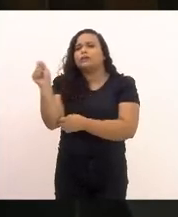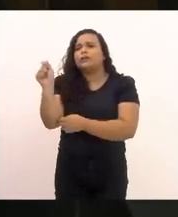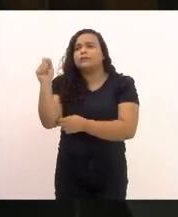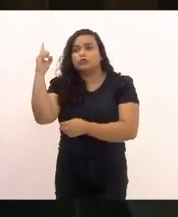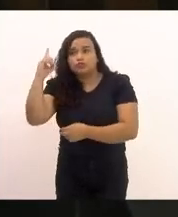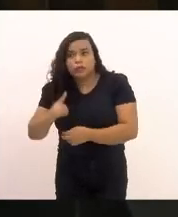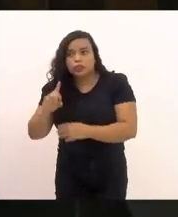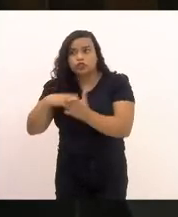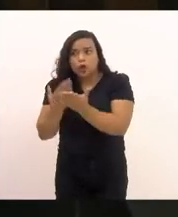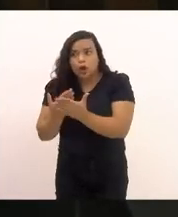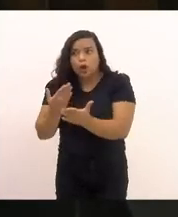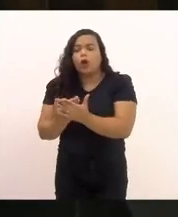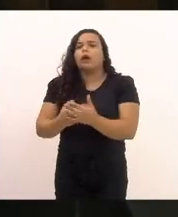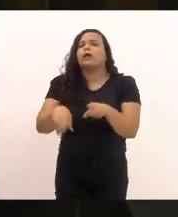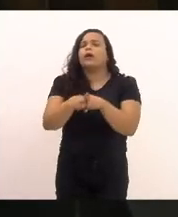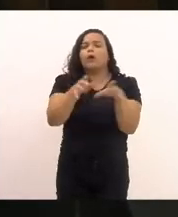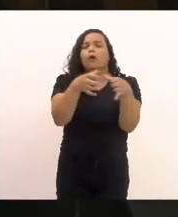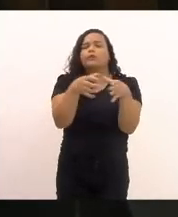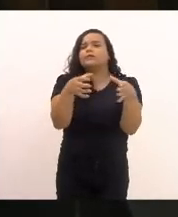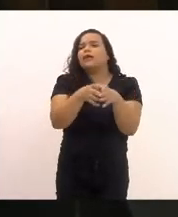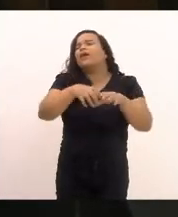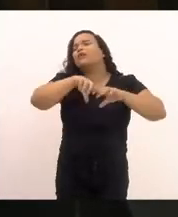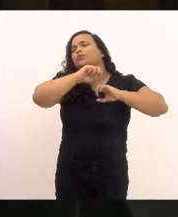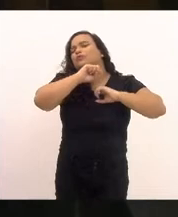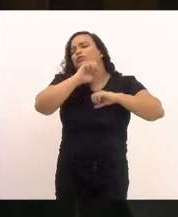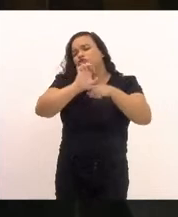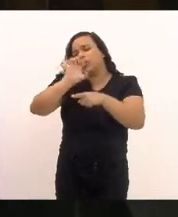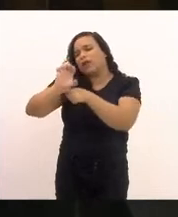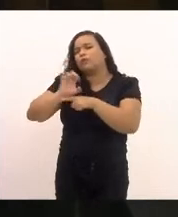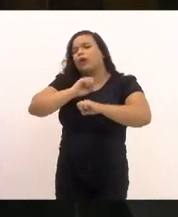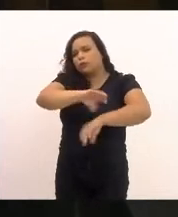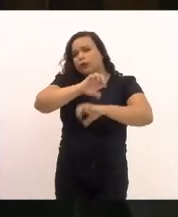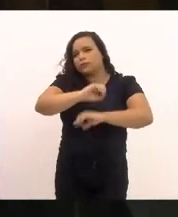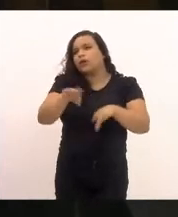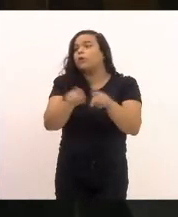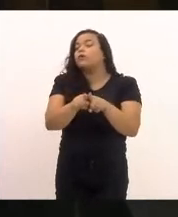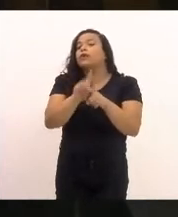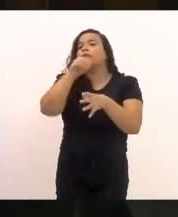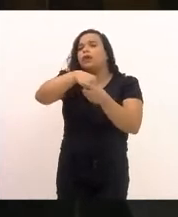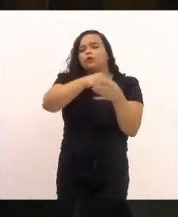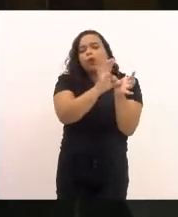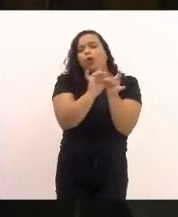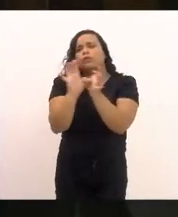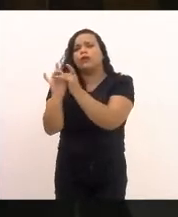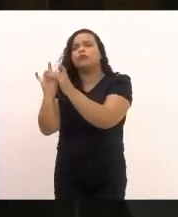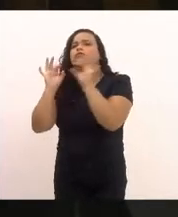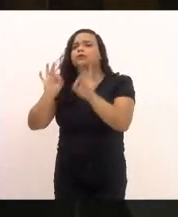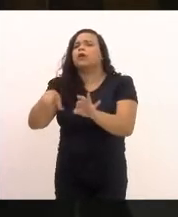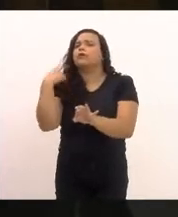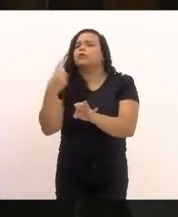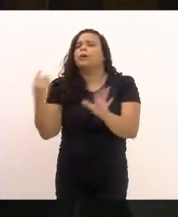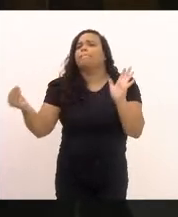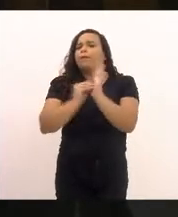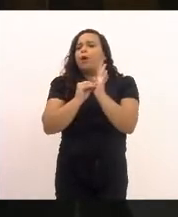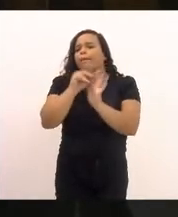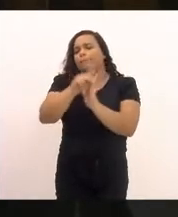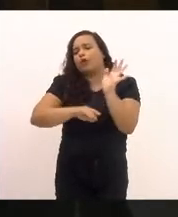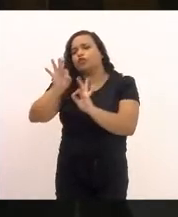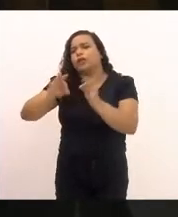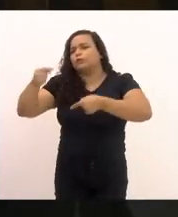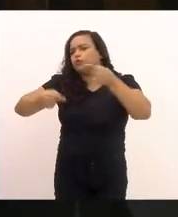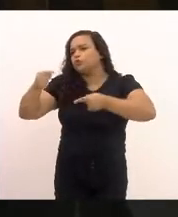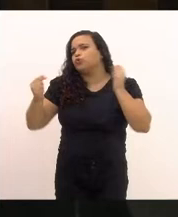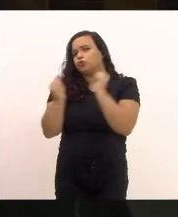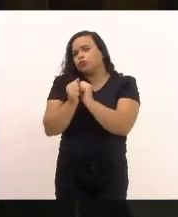o Conselho Estadual de Educação. Então, no contexto desse GT, certamente vamos colocar esse projeto na discussão para